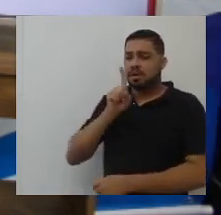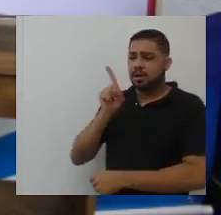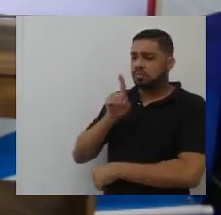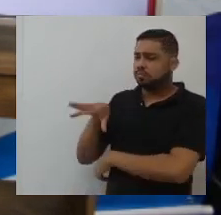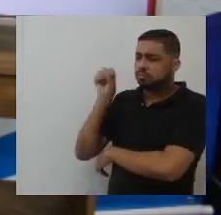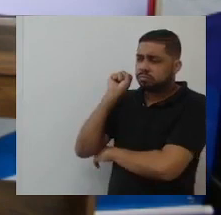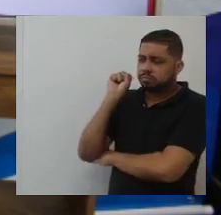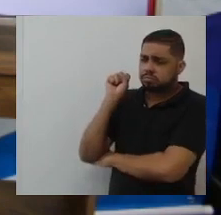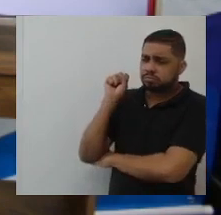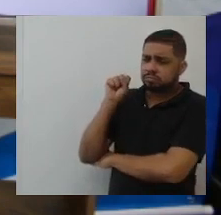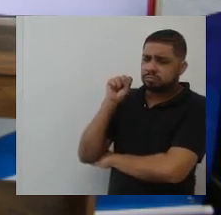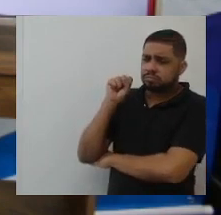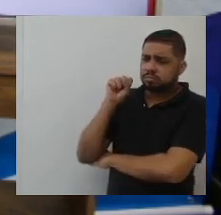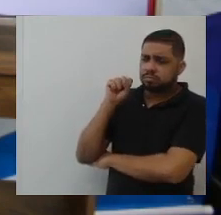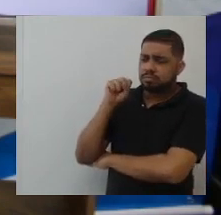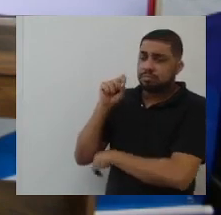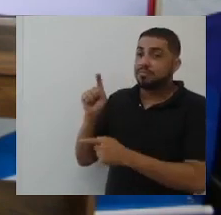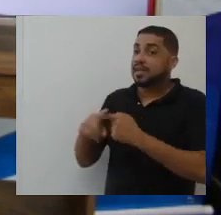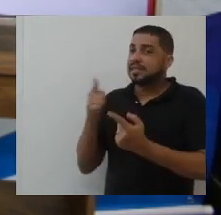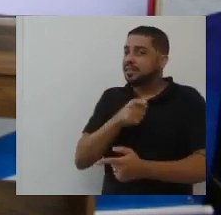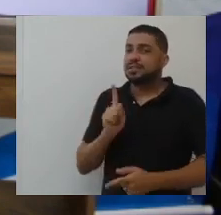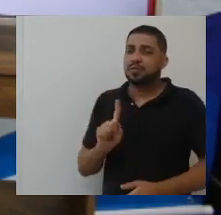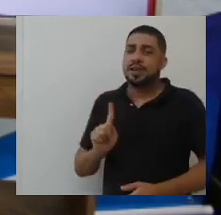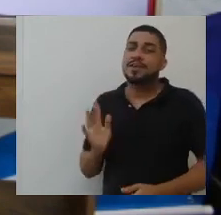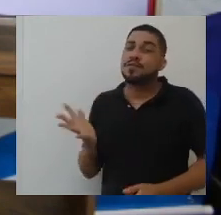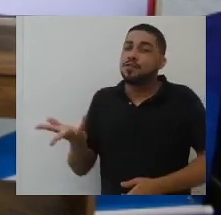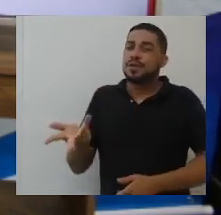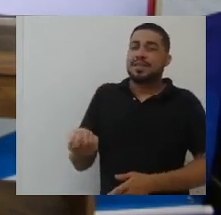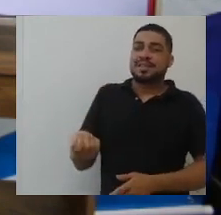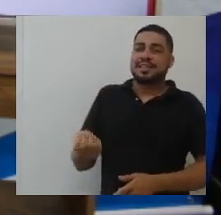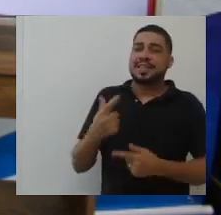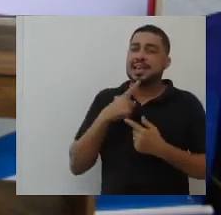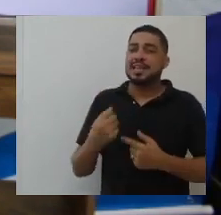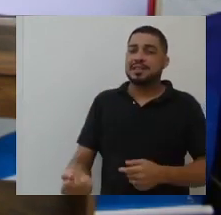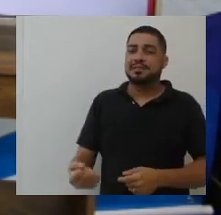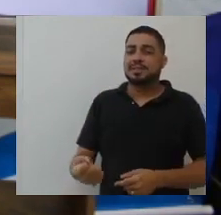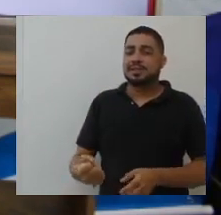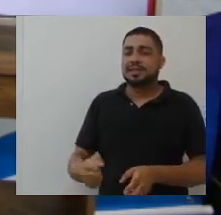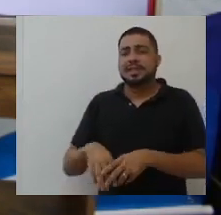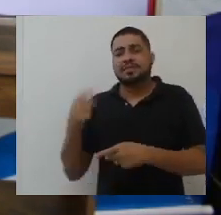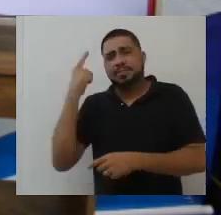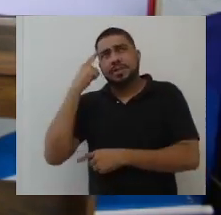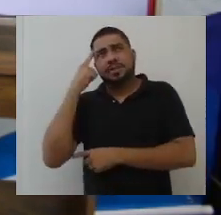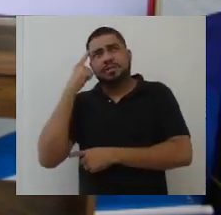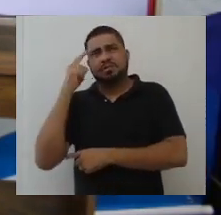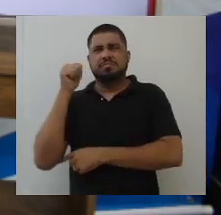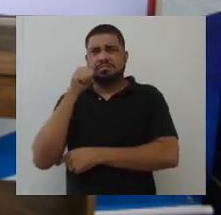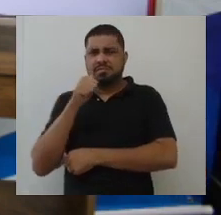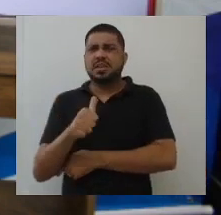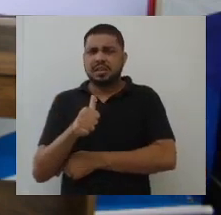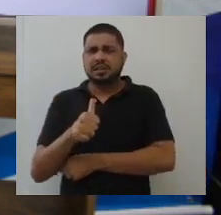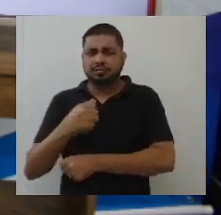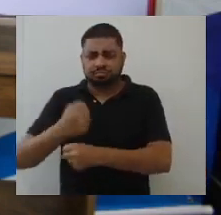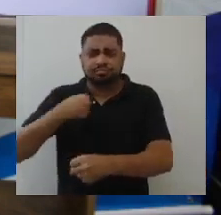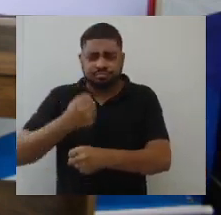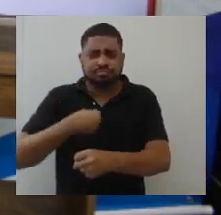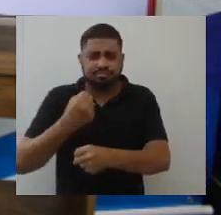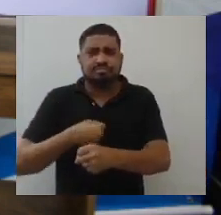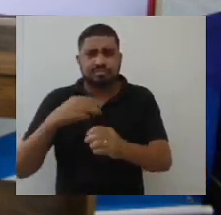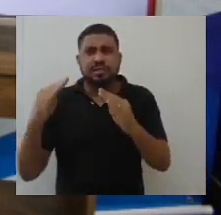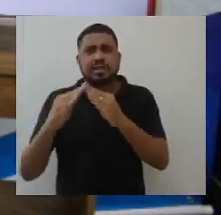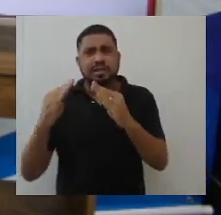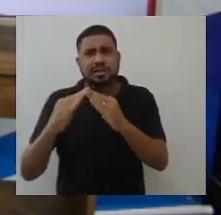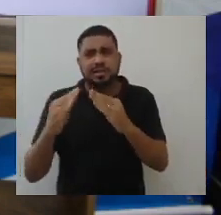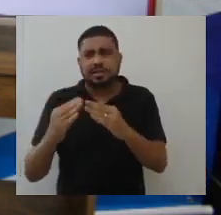escutando tudo, né? Só que ele não é fluente na língua portuguesa. Ele vai imaginar o quê? Uma mulher realmente construindo uma casa,